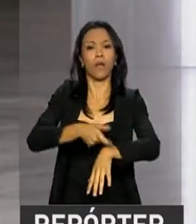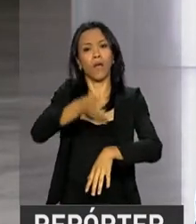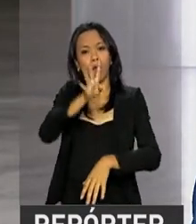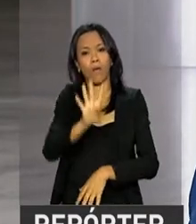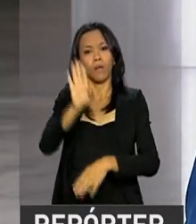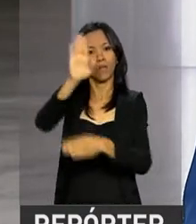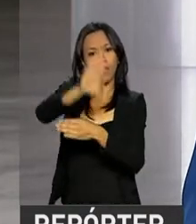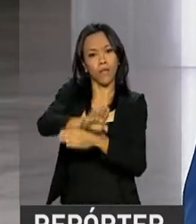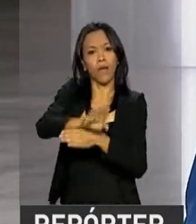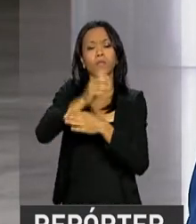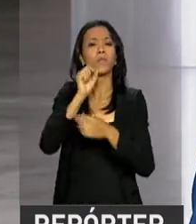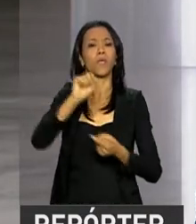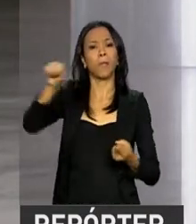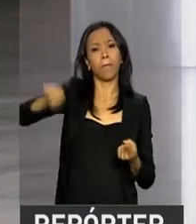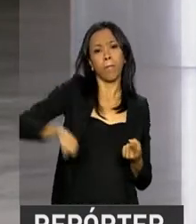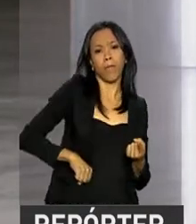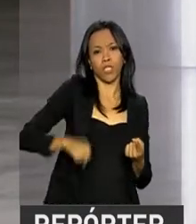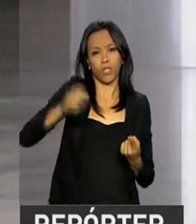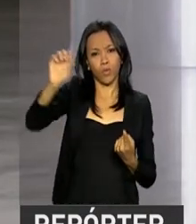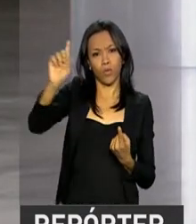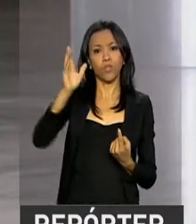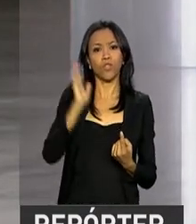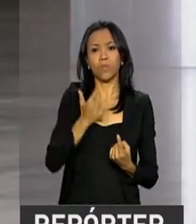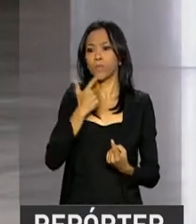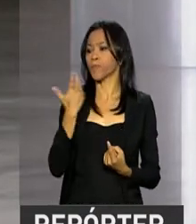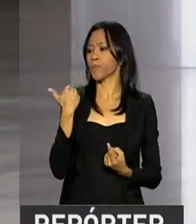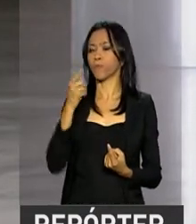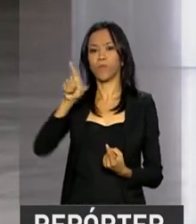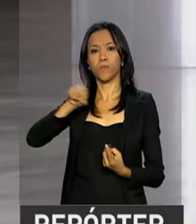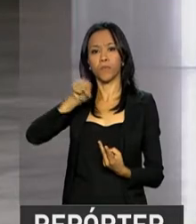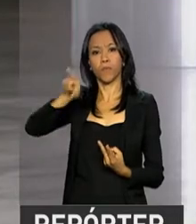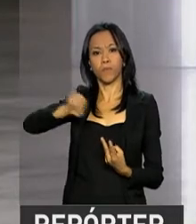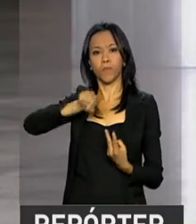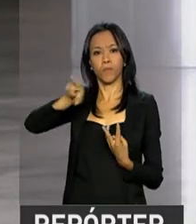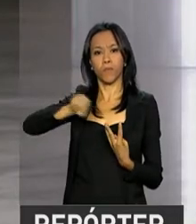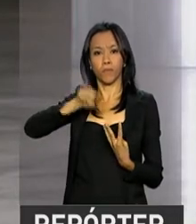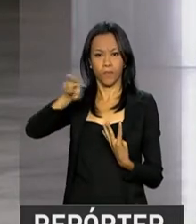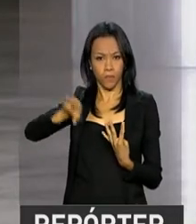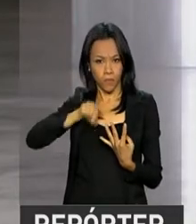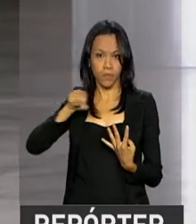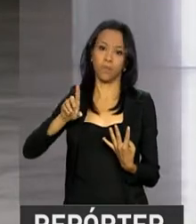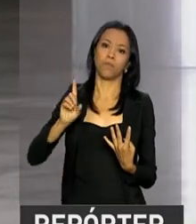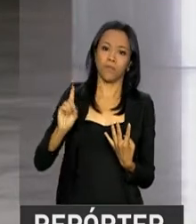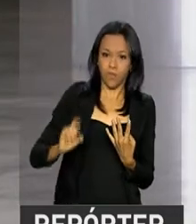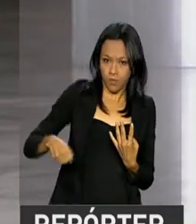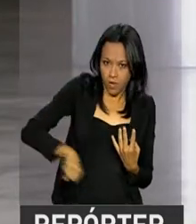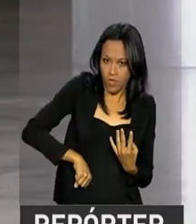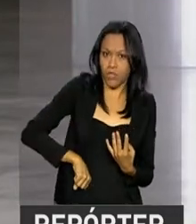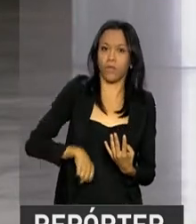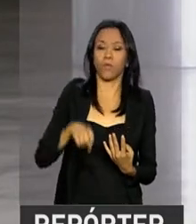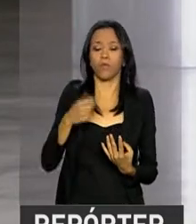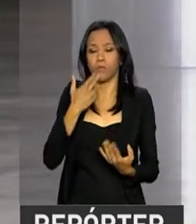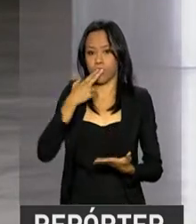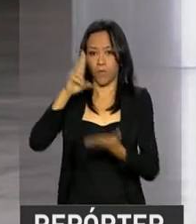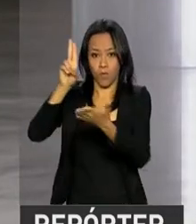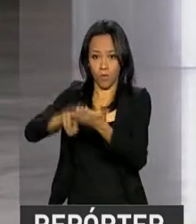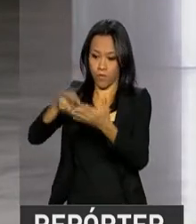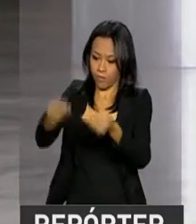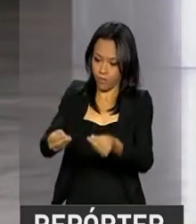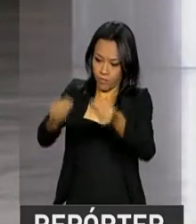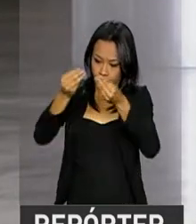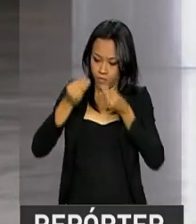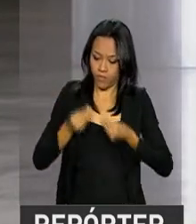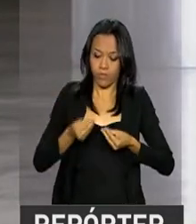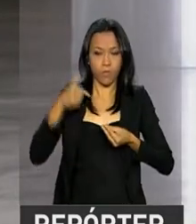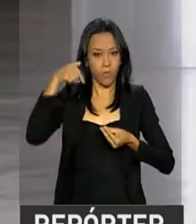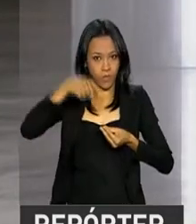os embaixadores recém nomeados em cerimônia de apresentação de cartas credenciais bom com a apresentação dessas